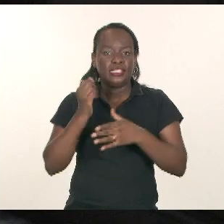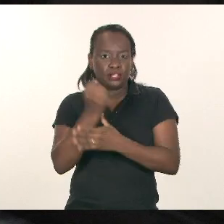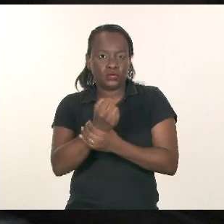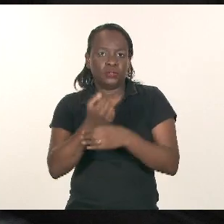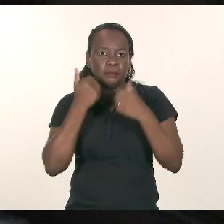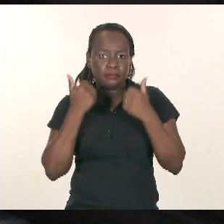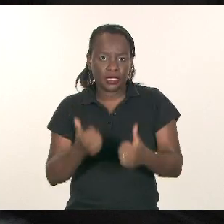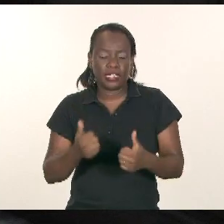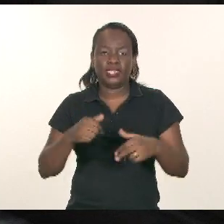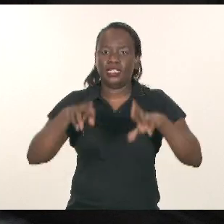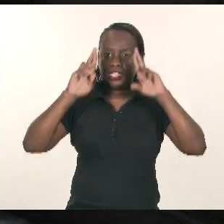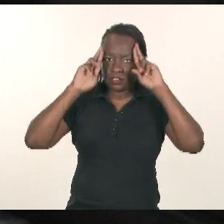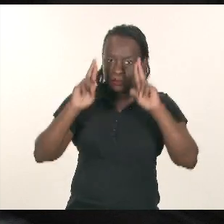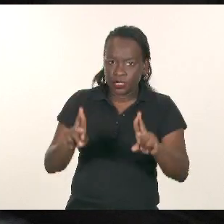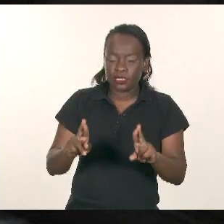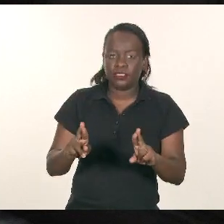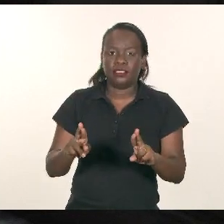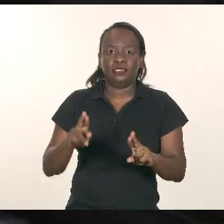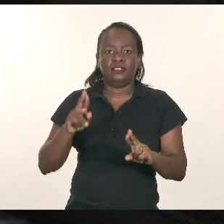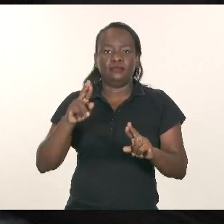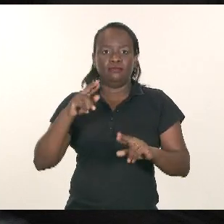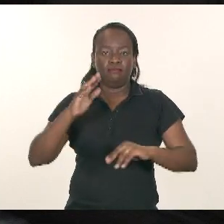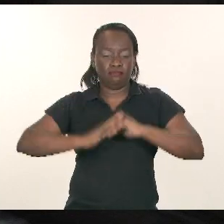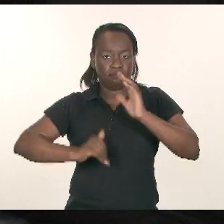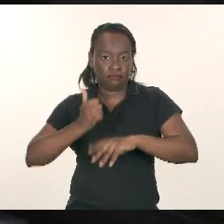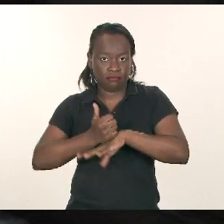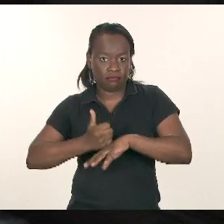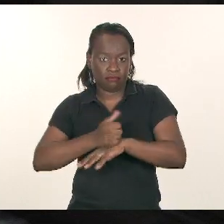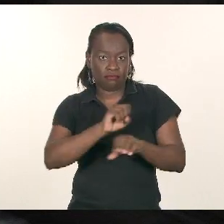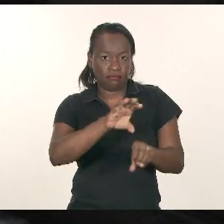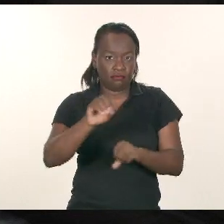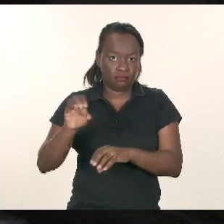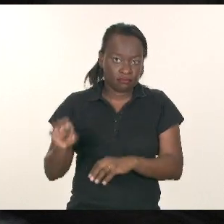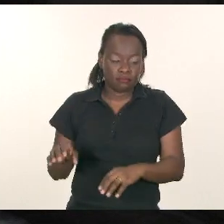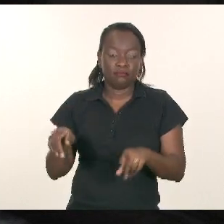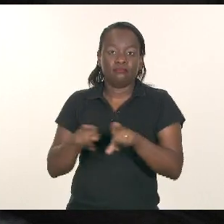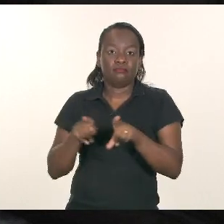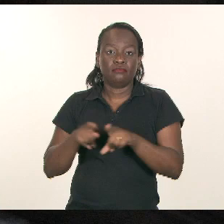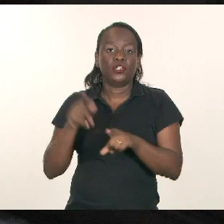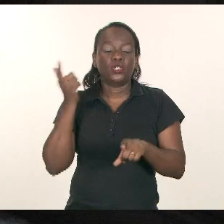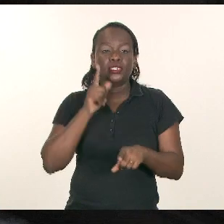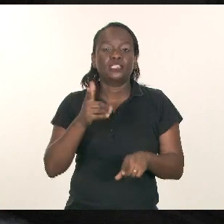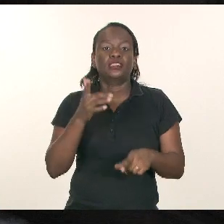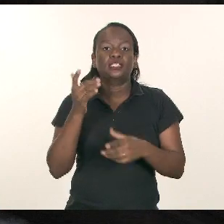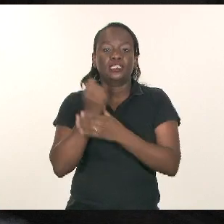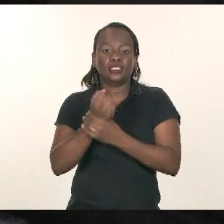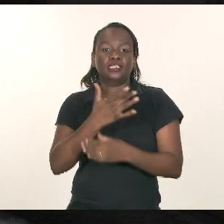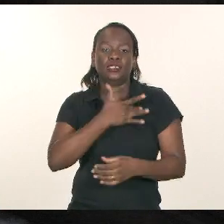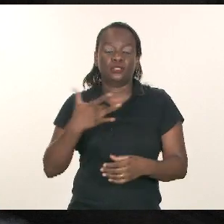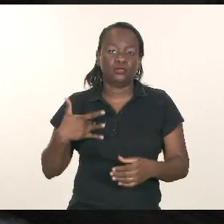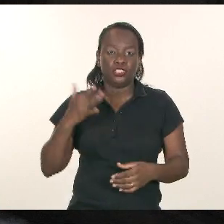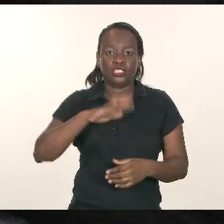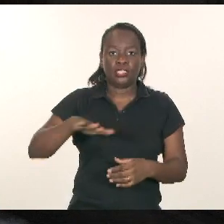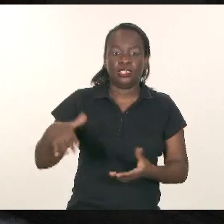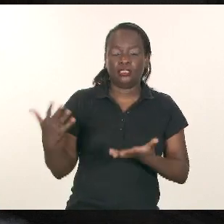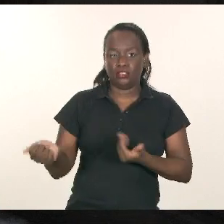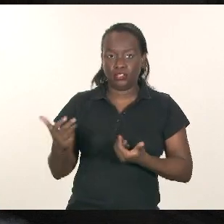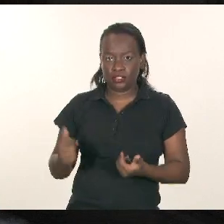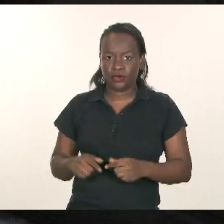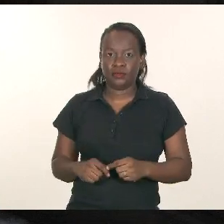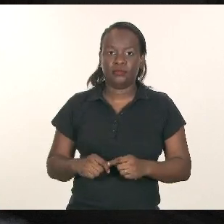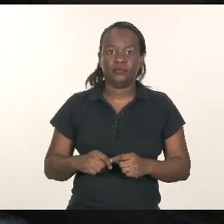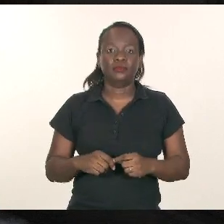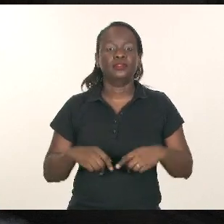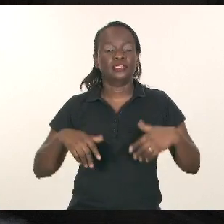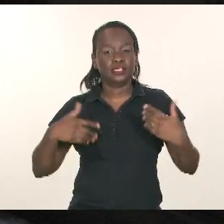segura, respeitando os profissionais da educação e garantindo a saúde das nossas crianças e dos nossos